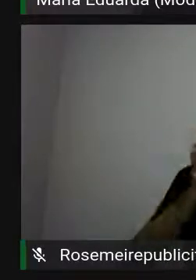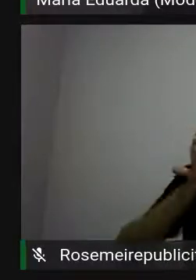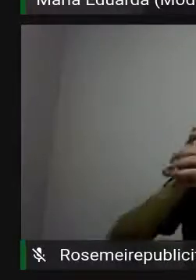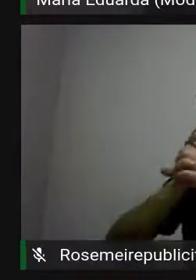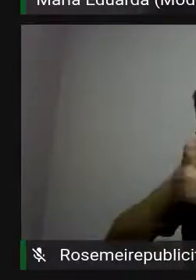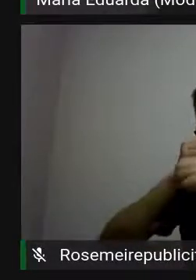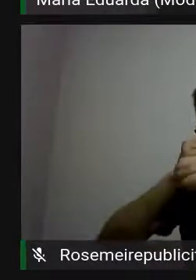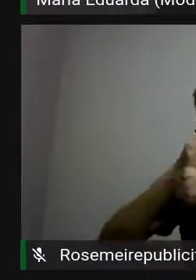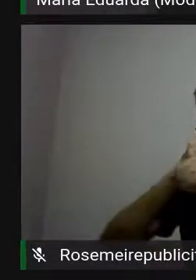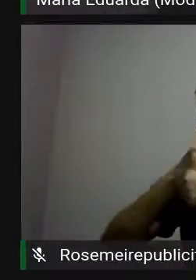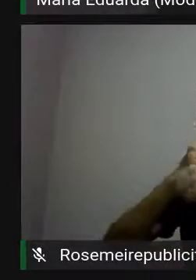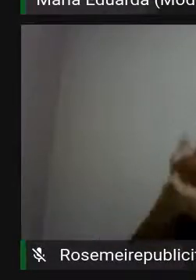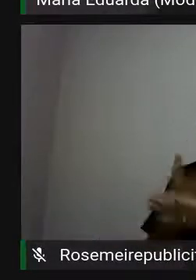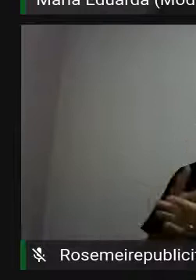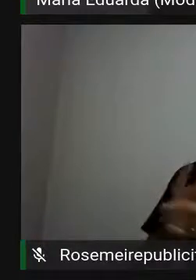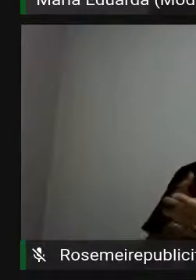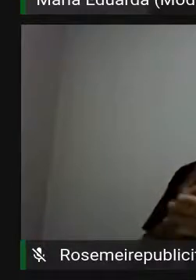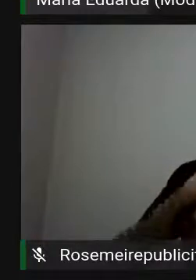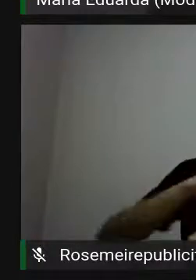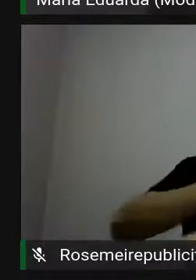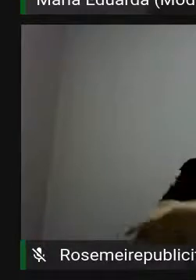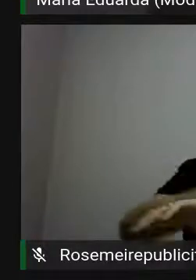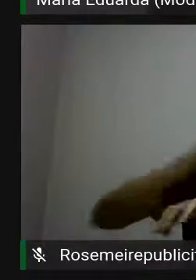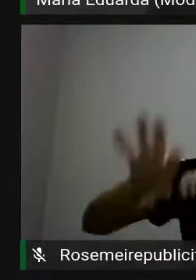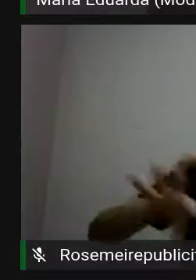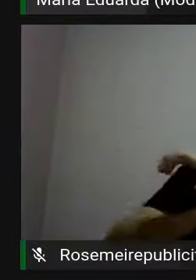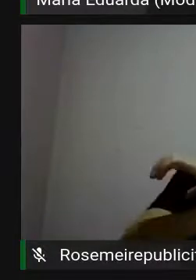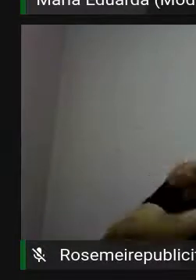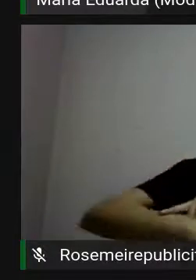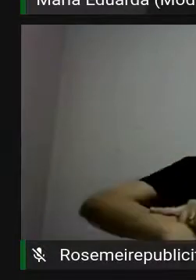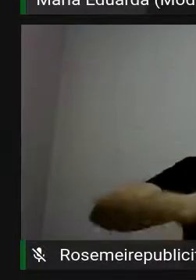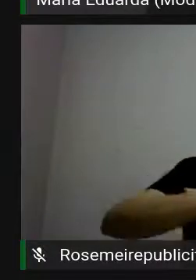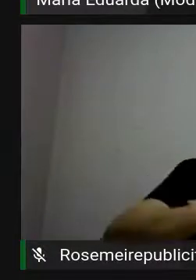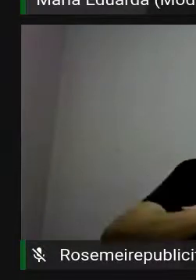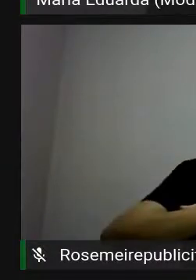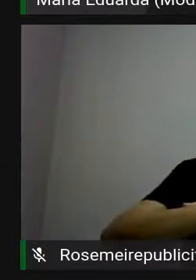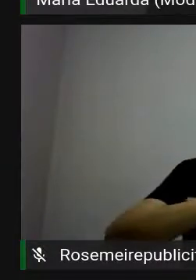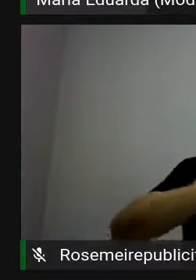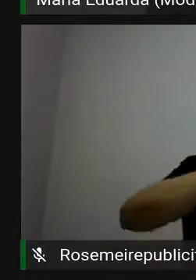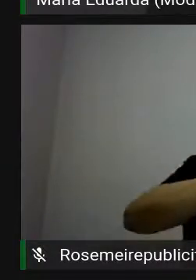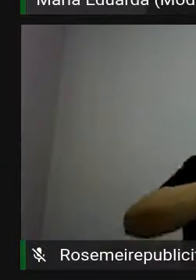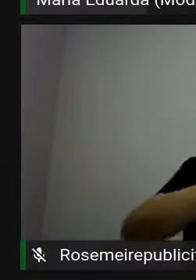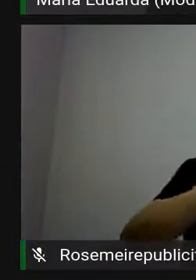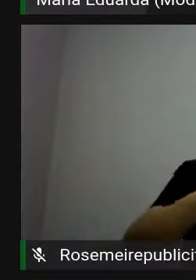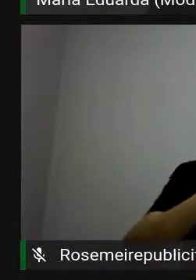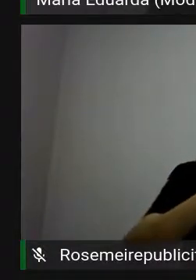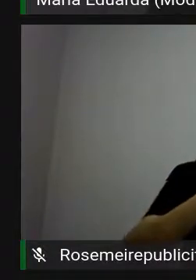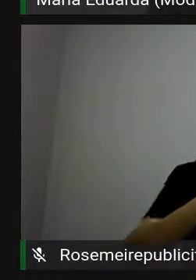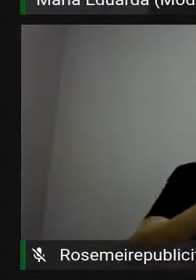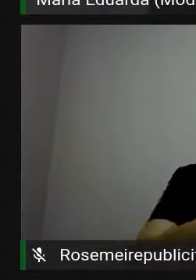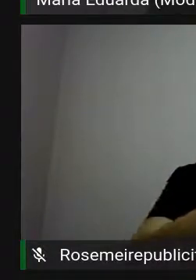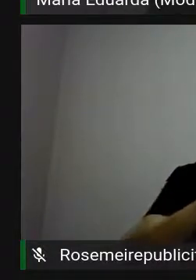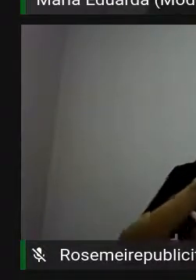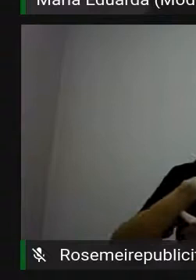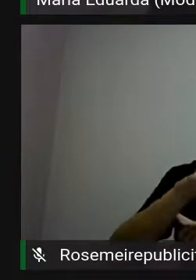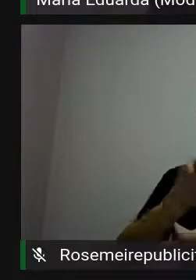do Monitoramento Ambiental. LEMA, LEMA. Digitem no Google, LEMA